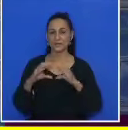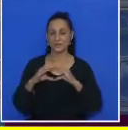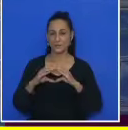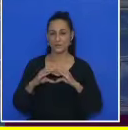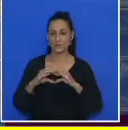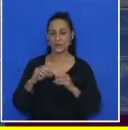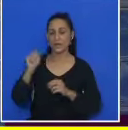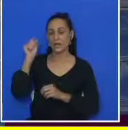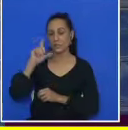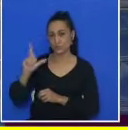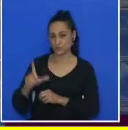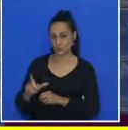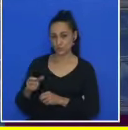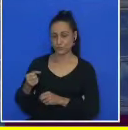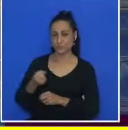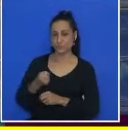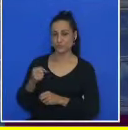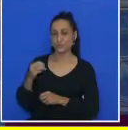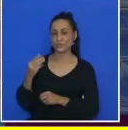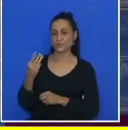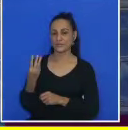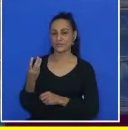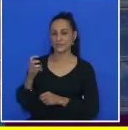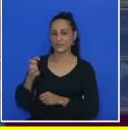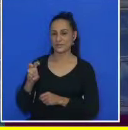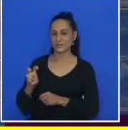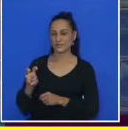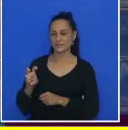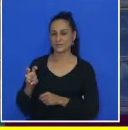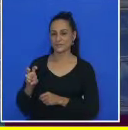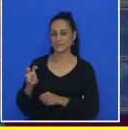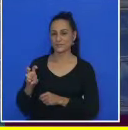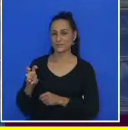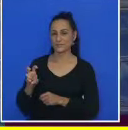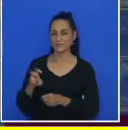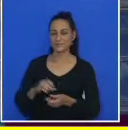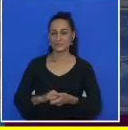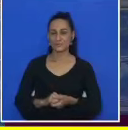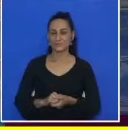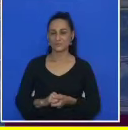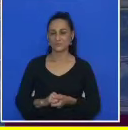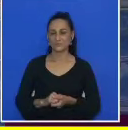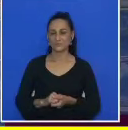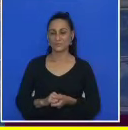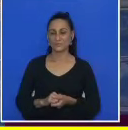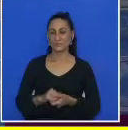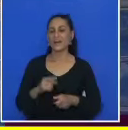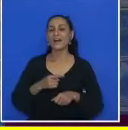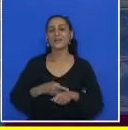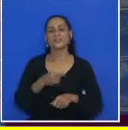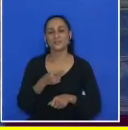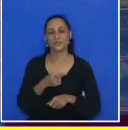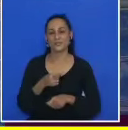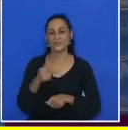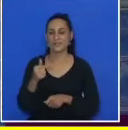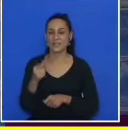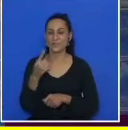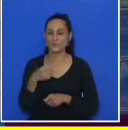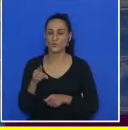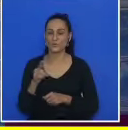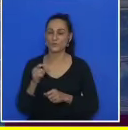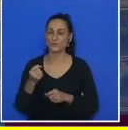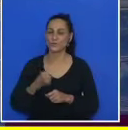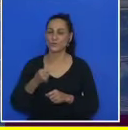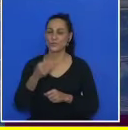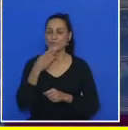Bola azul, número 35. Azul, 35. Agora, o sétimo e último número